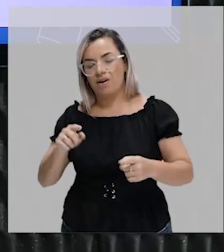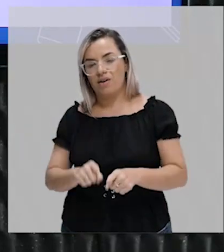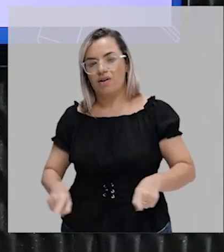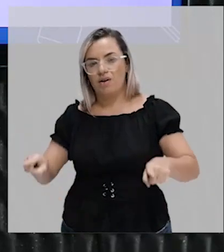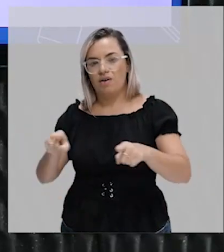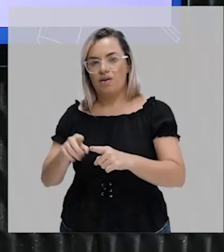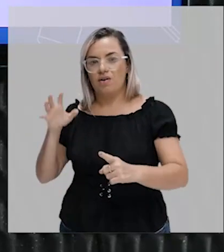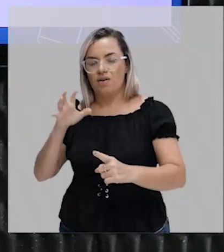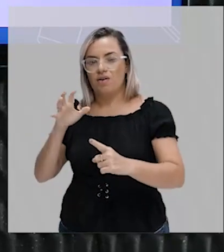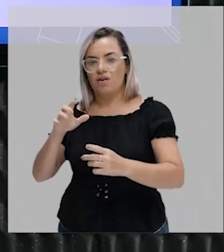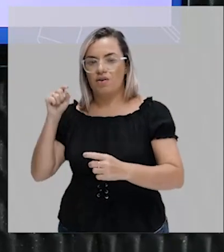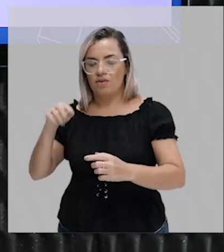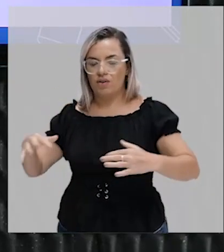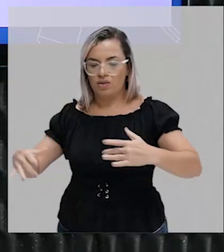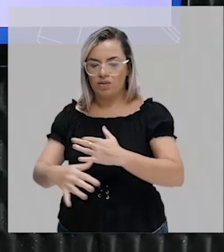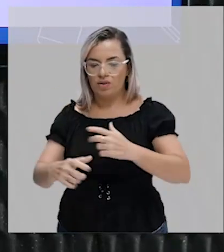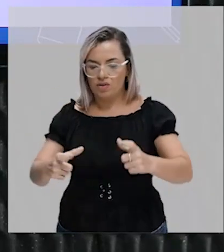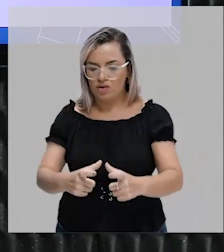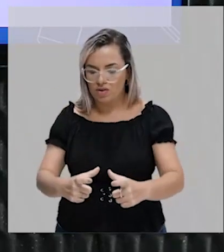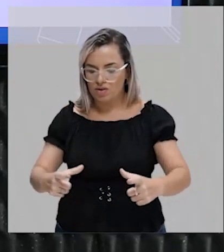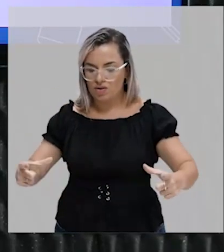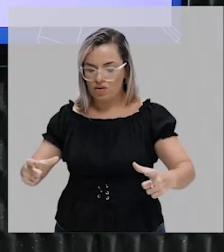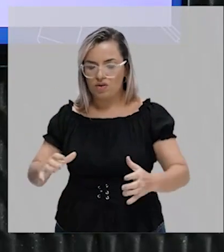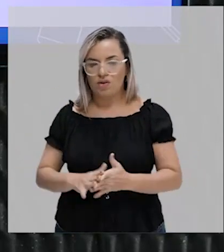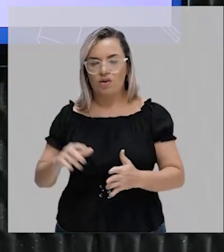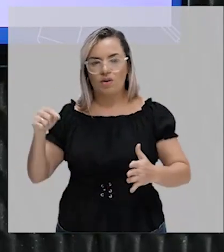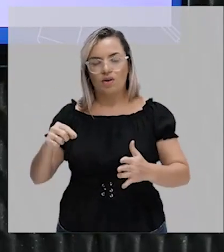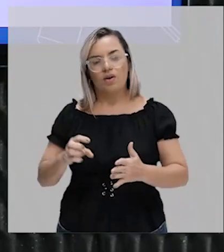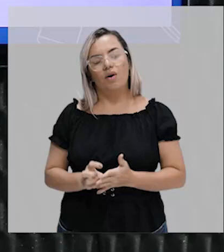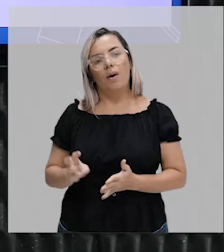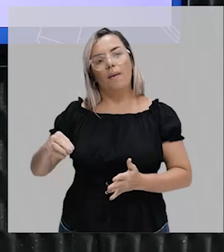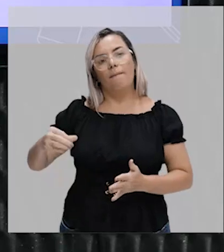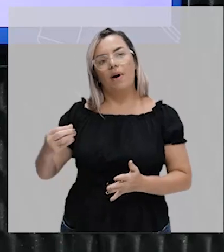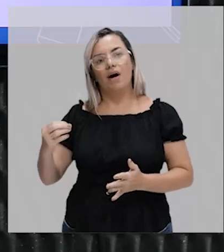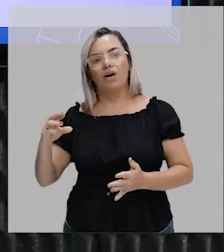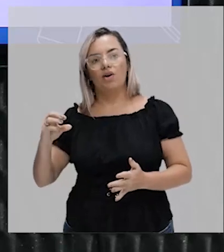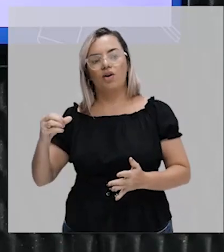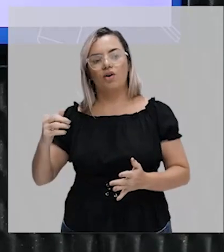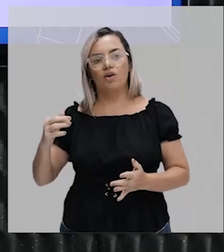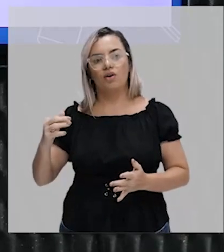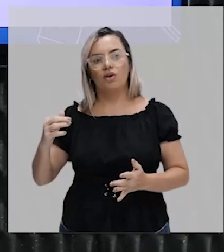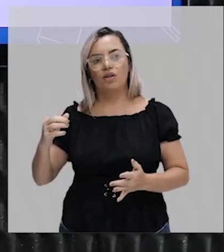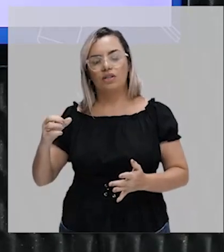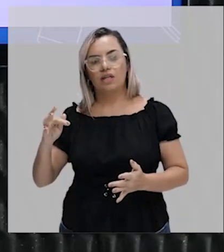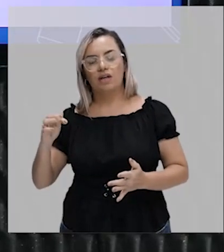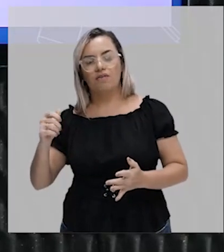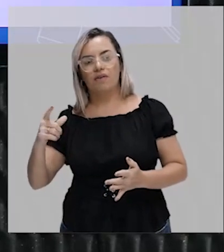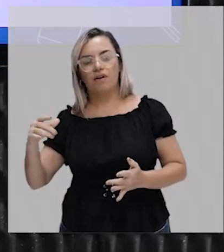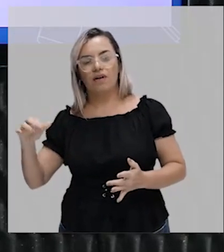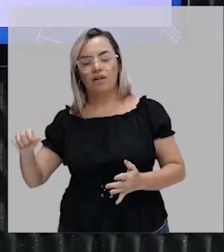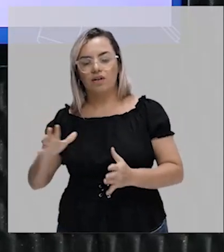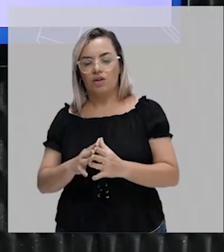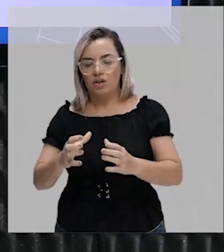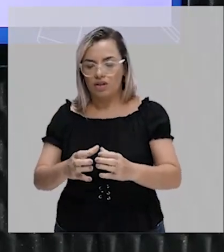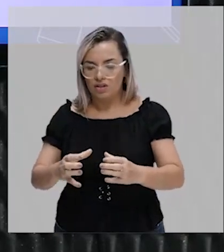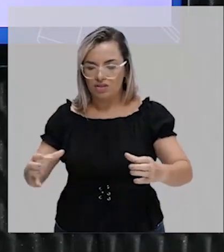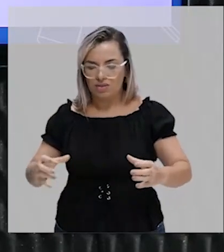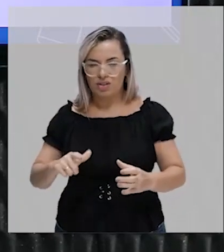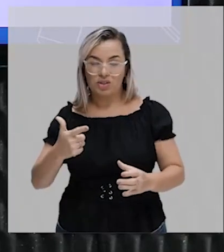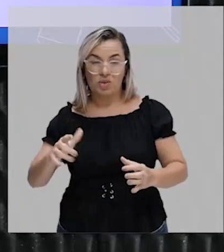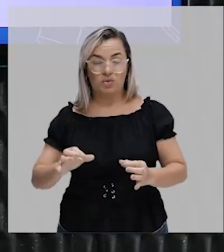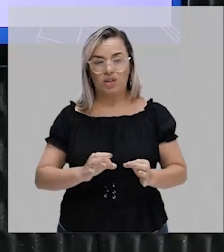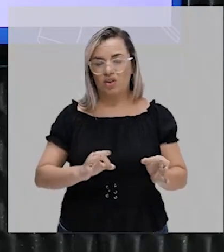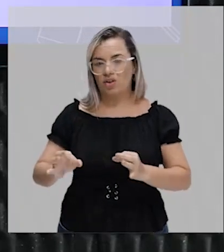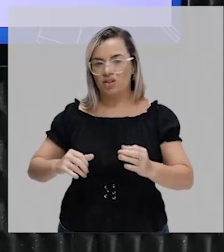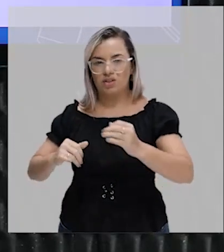da população urbana, problema que a gente chama de macrocefalia urbana, que é o crescimento desordenado das grandes cidades, tá certo? Uma